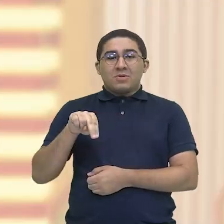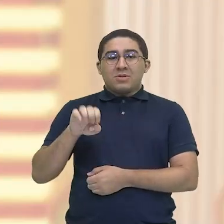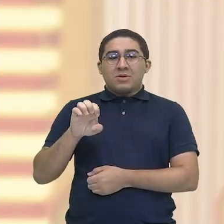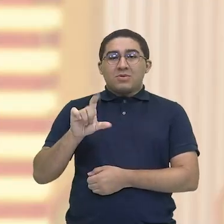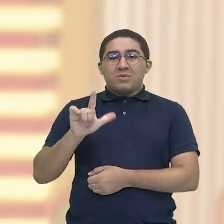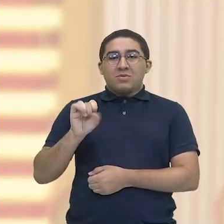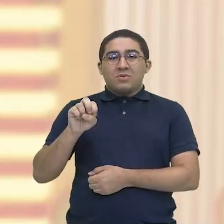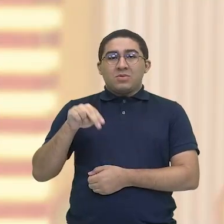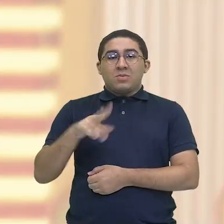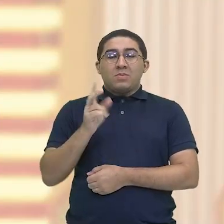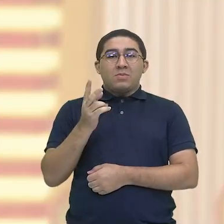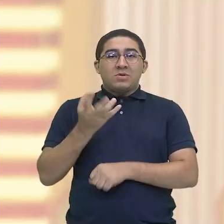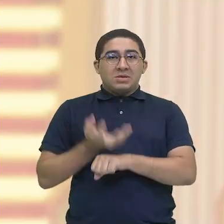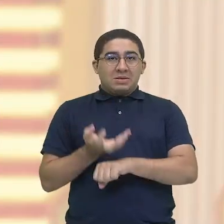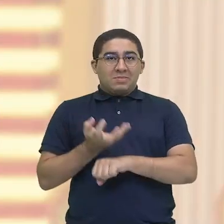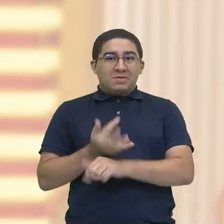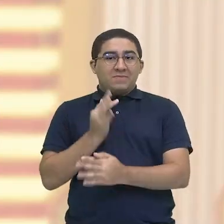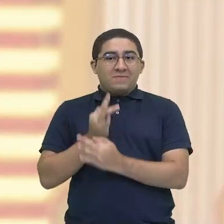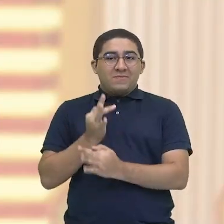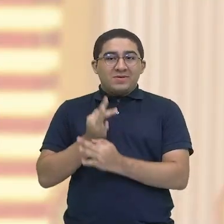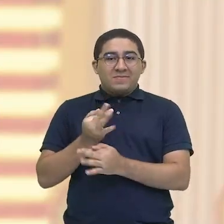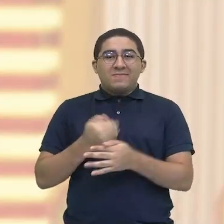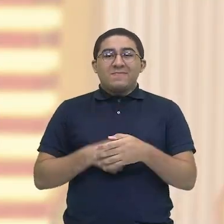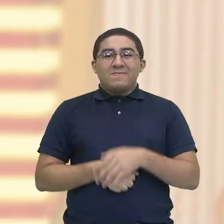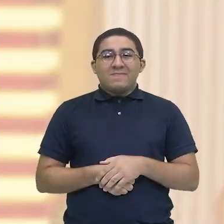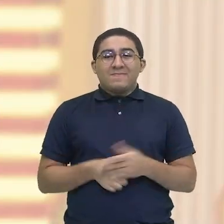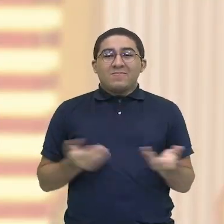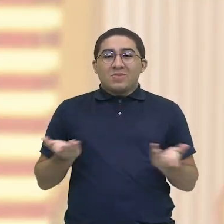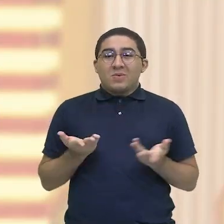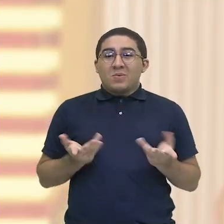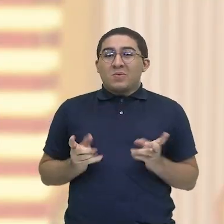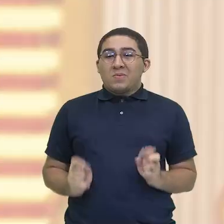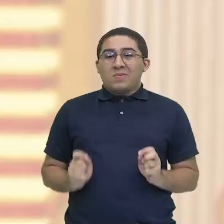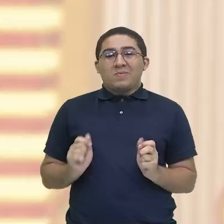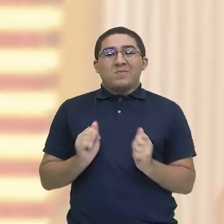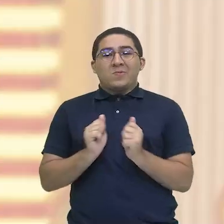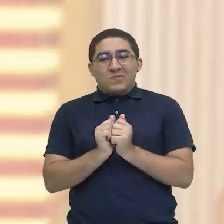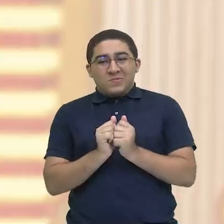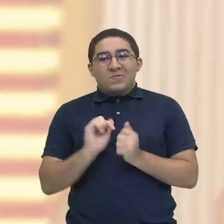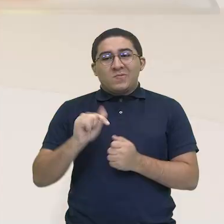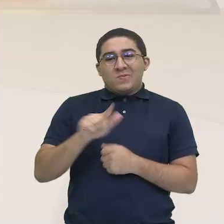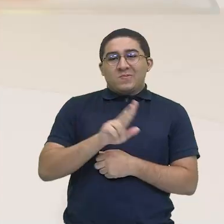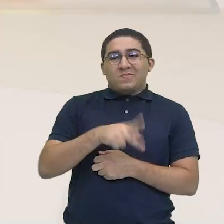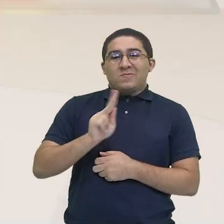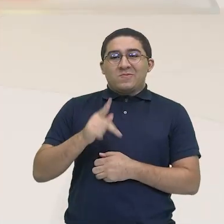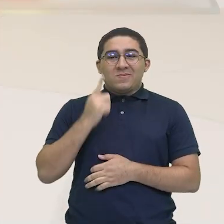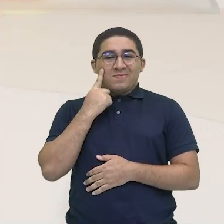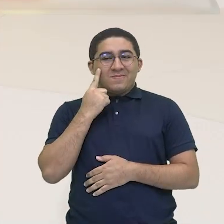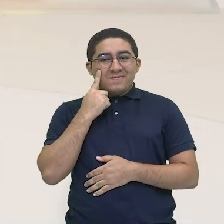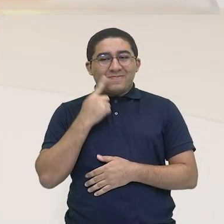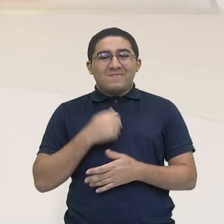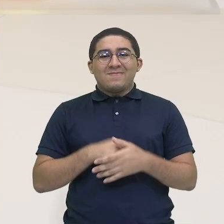Bezerra, professor do componente de Física, e eu estou aqui muito bem acompanhado pela professora...